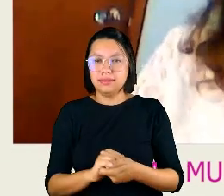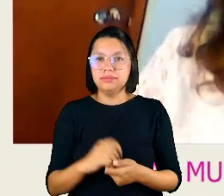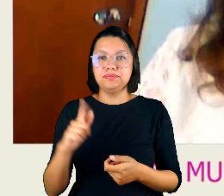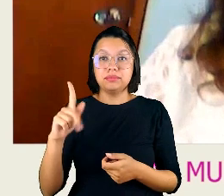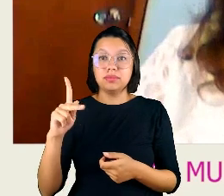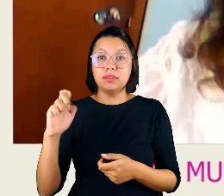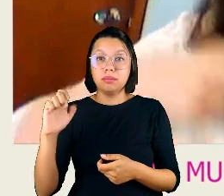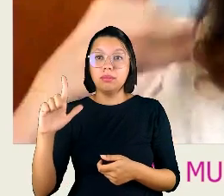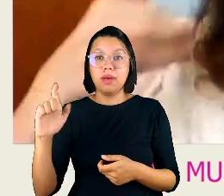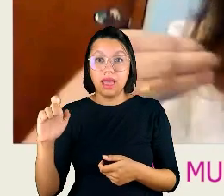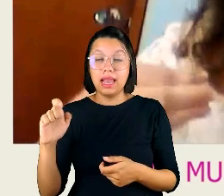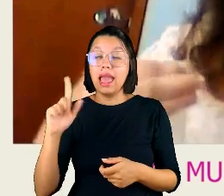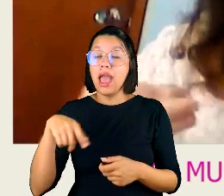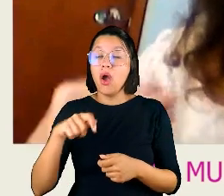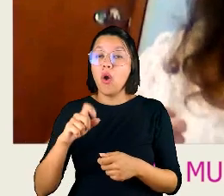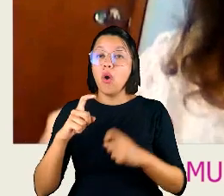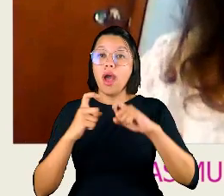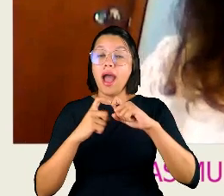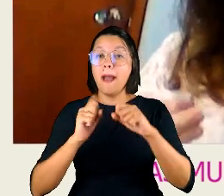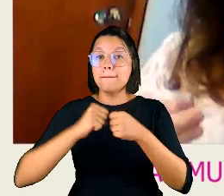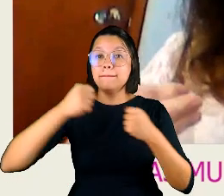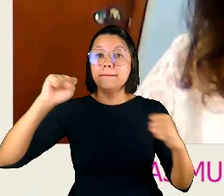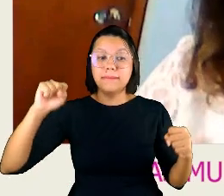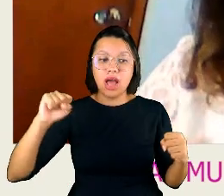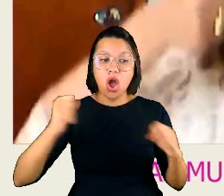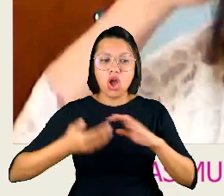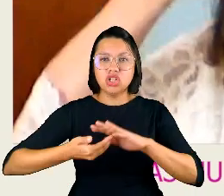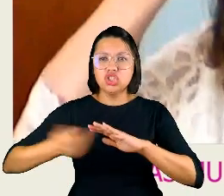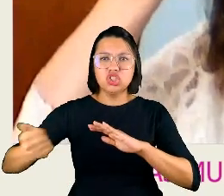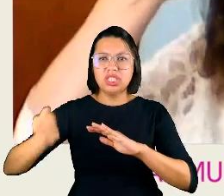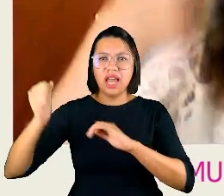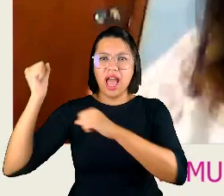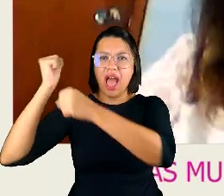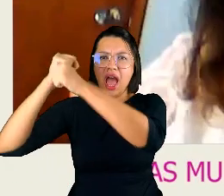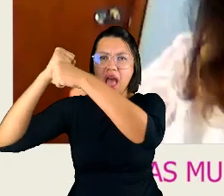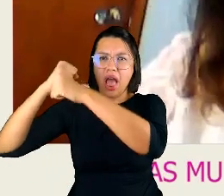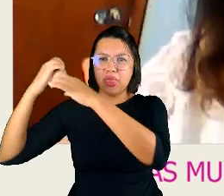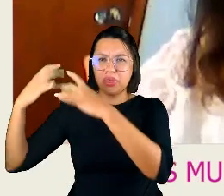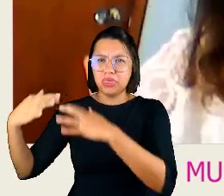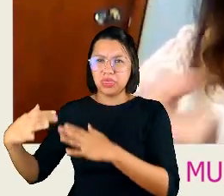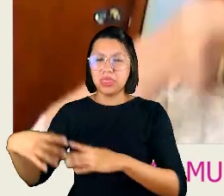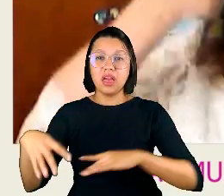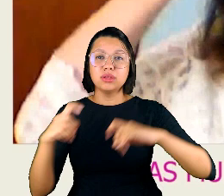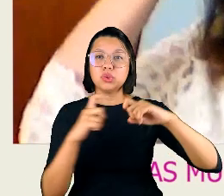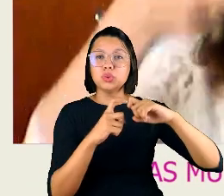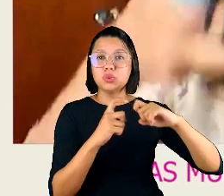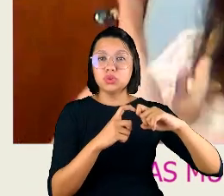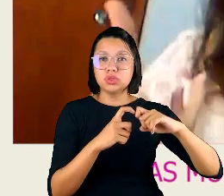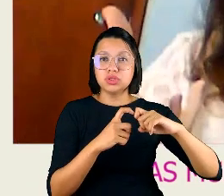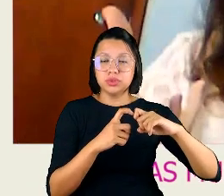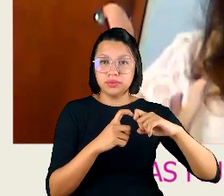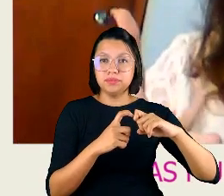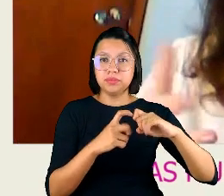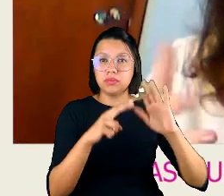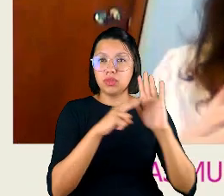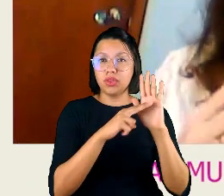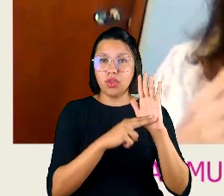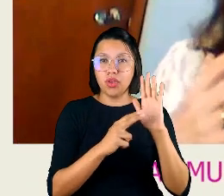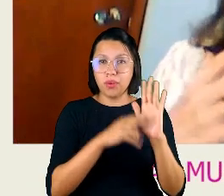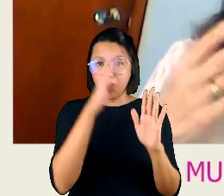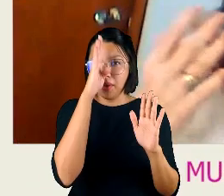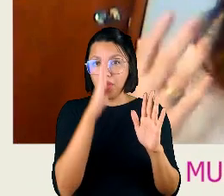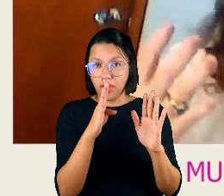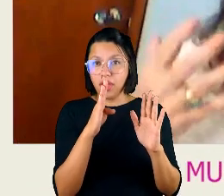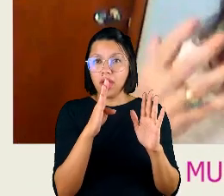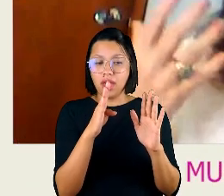E tirar essa desconstrução do sexo heteronormativo, do sexo penetrativo.